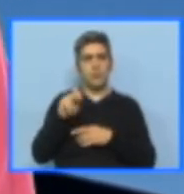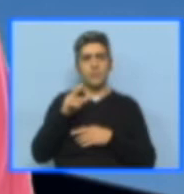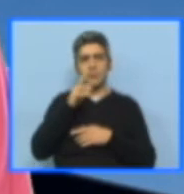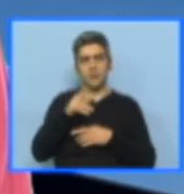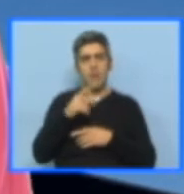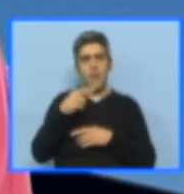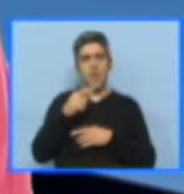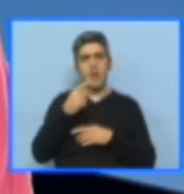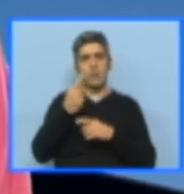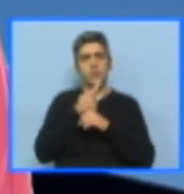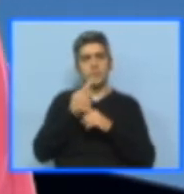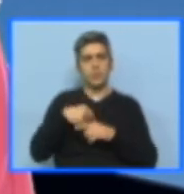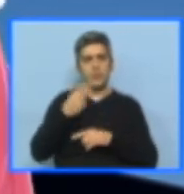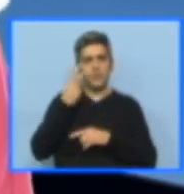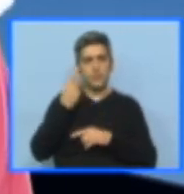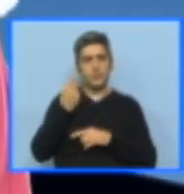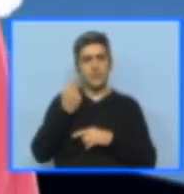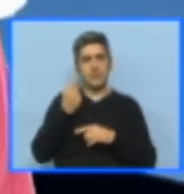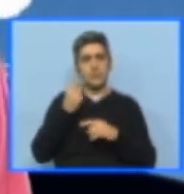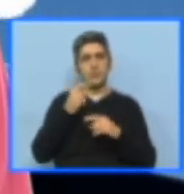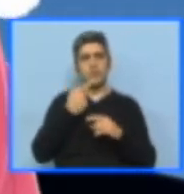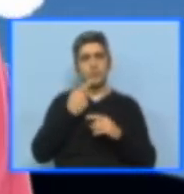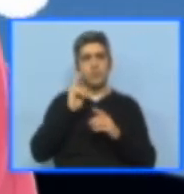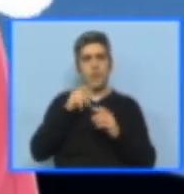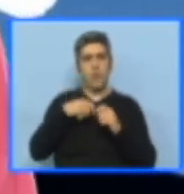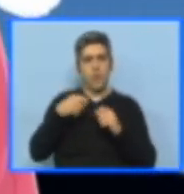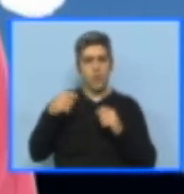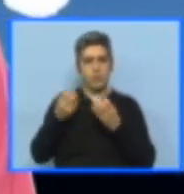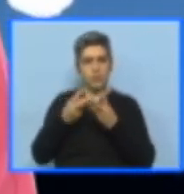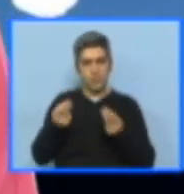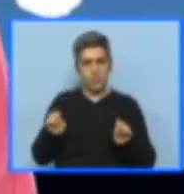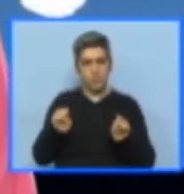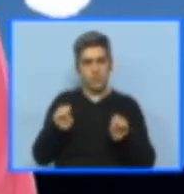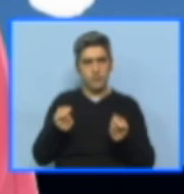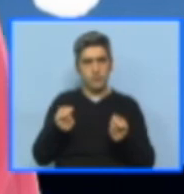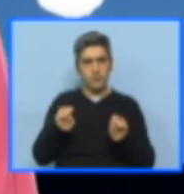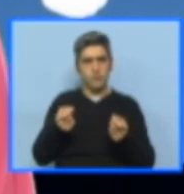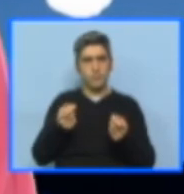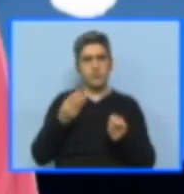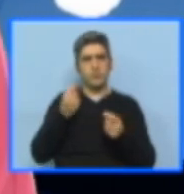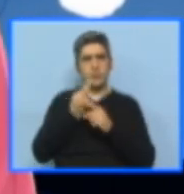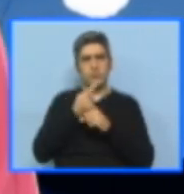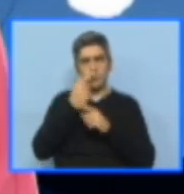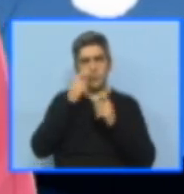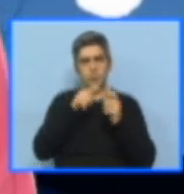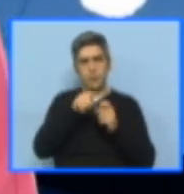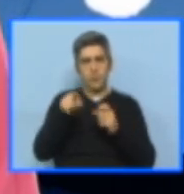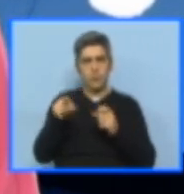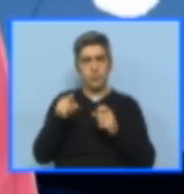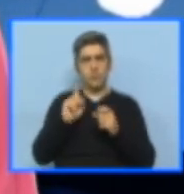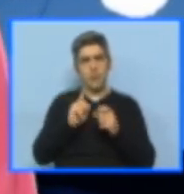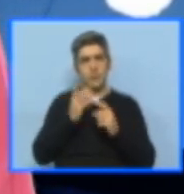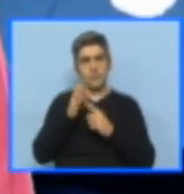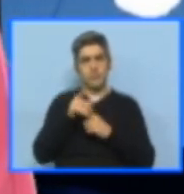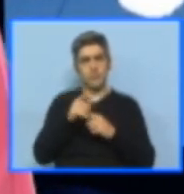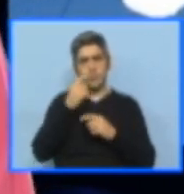que há coisas na nossa vida que precisam de muitos quilómetros para ficarem resolvidas. E muitas destas pessoas são